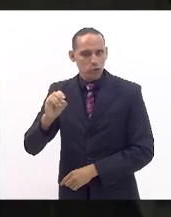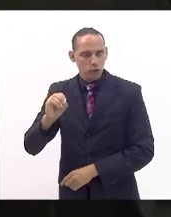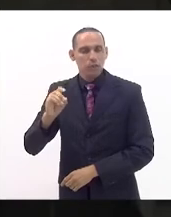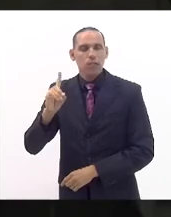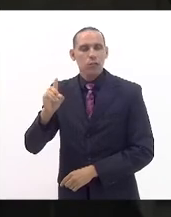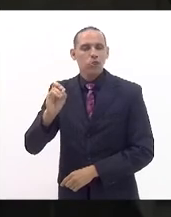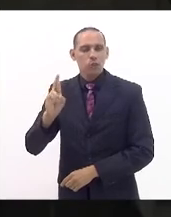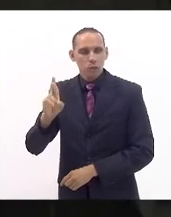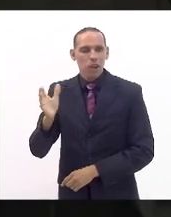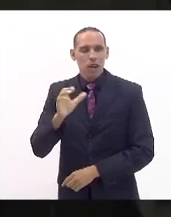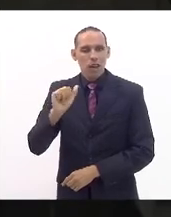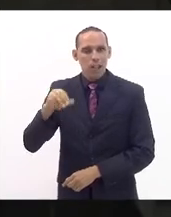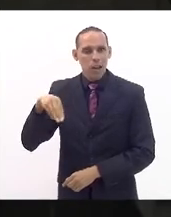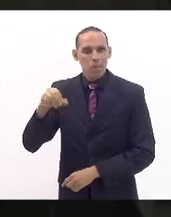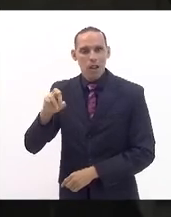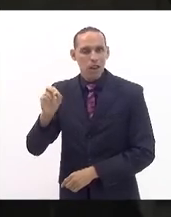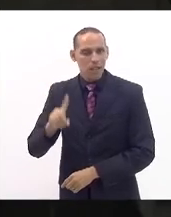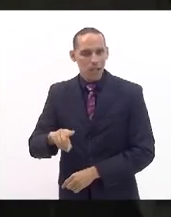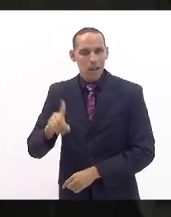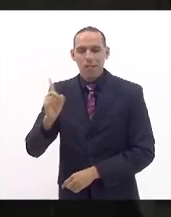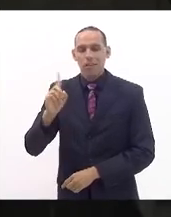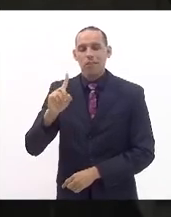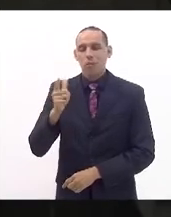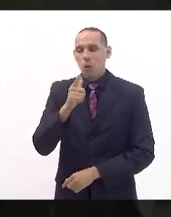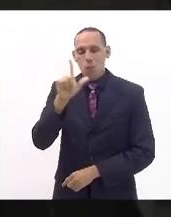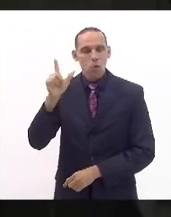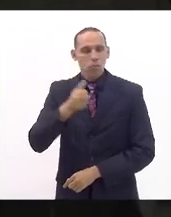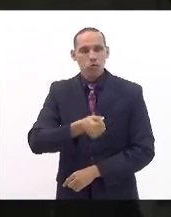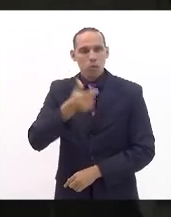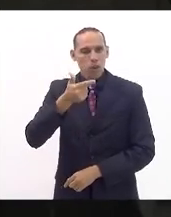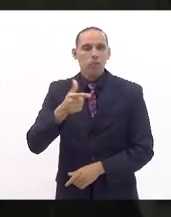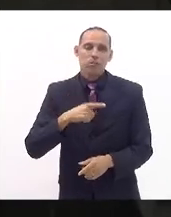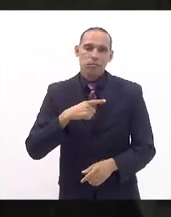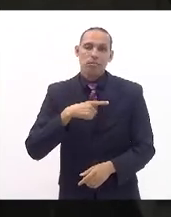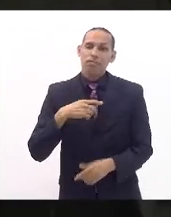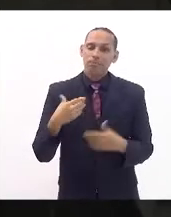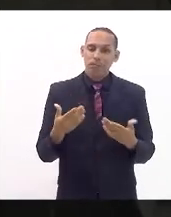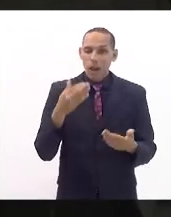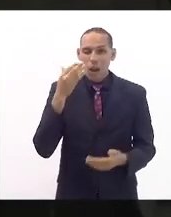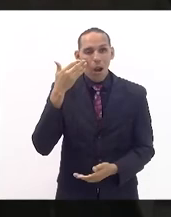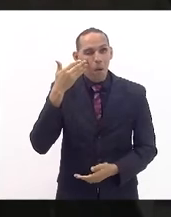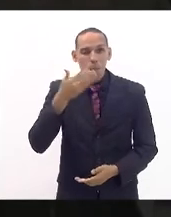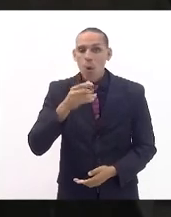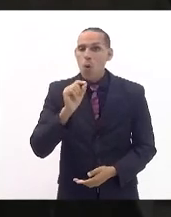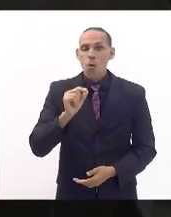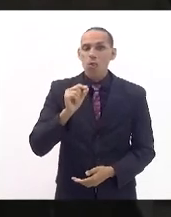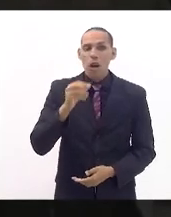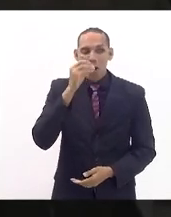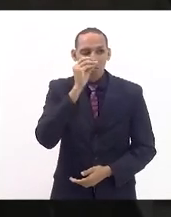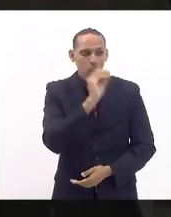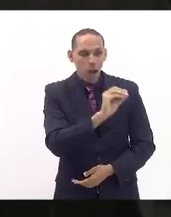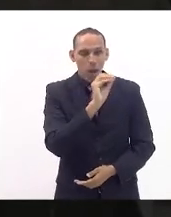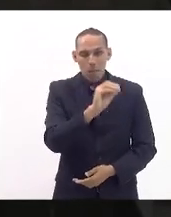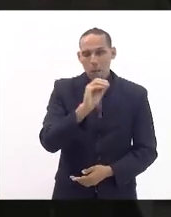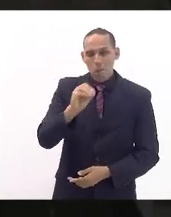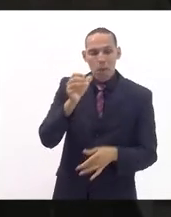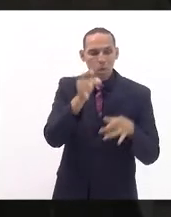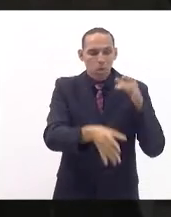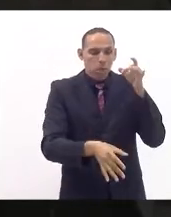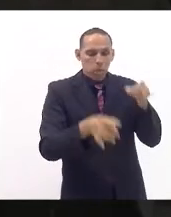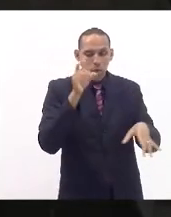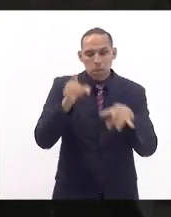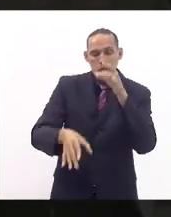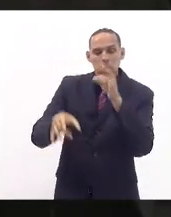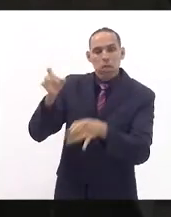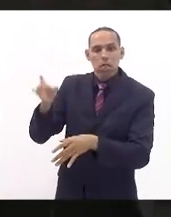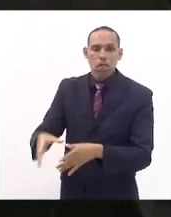estações. Então, isso está mostrando o desleixo, o abandono, o descuido em relação a